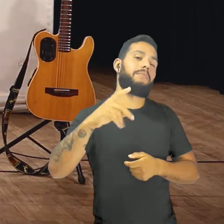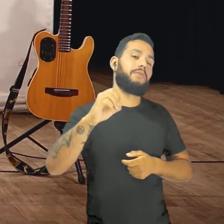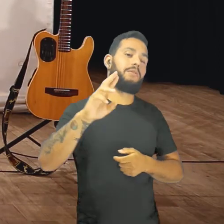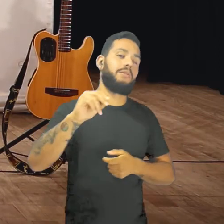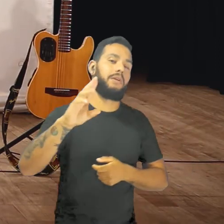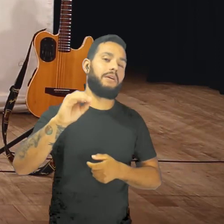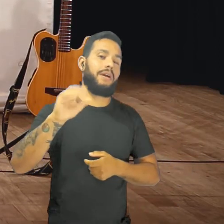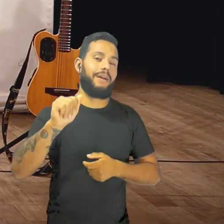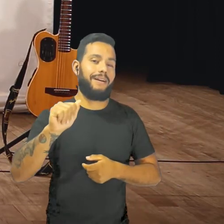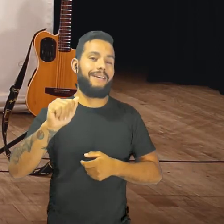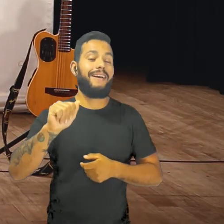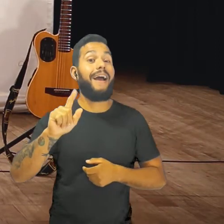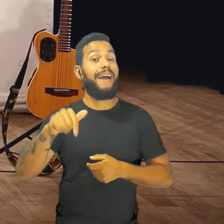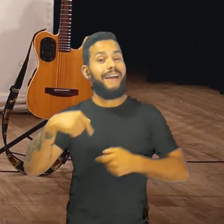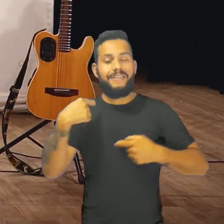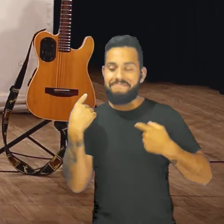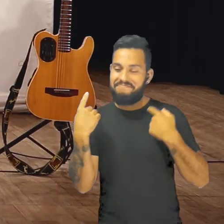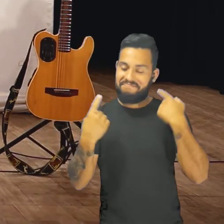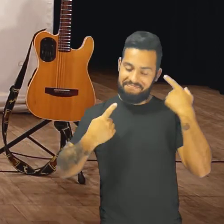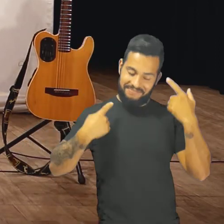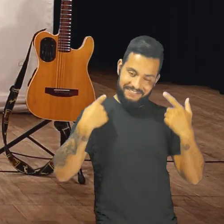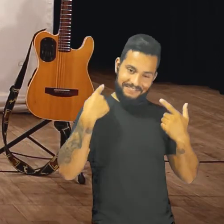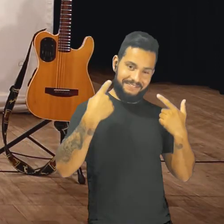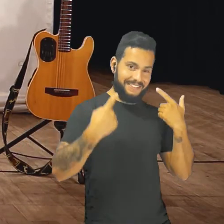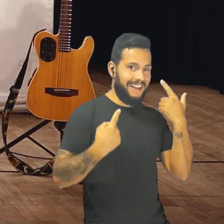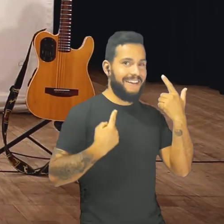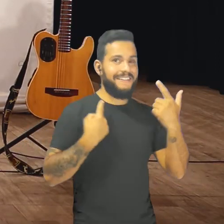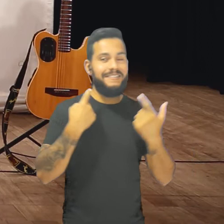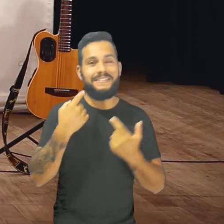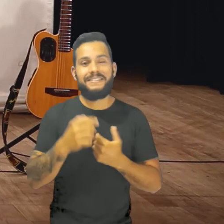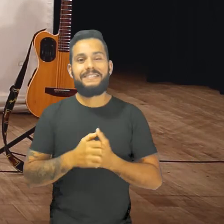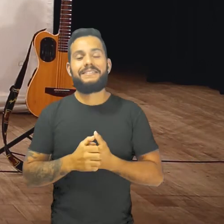A pororoca é essa coisa maluca.